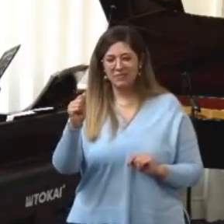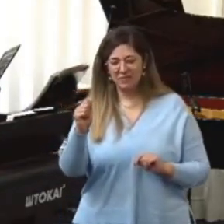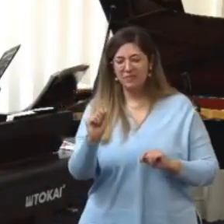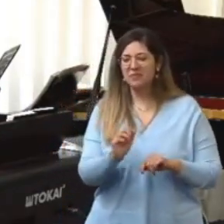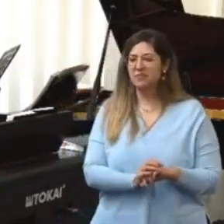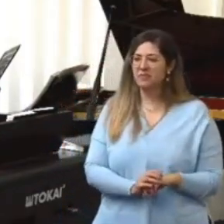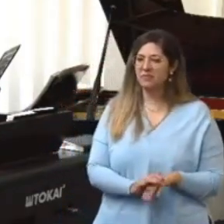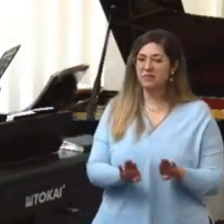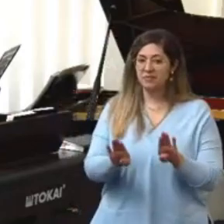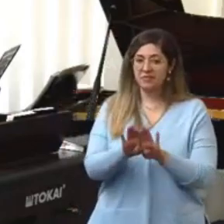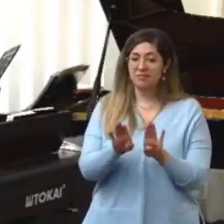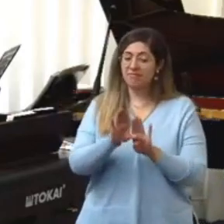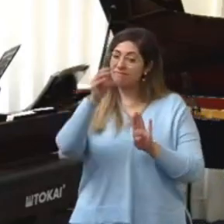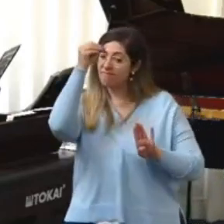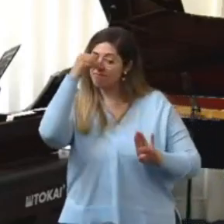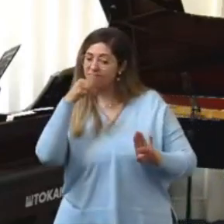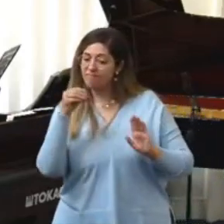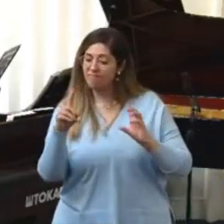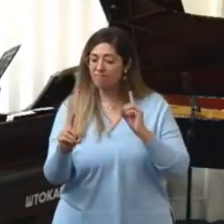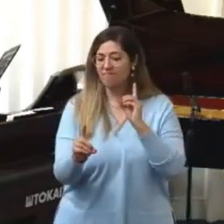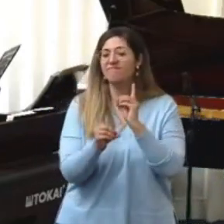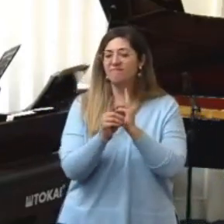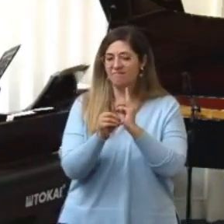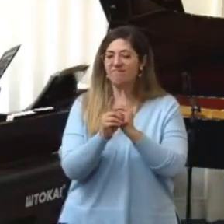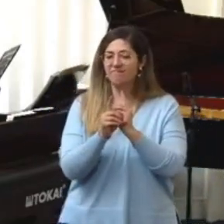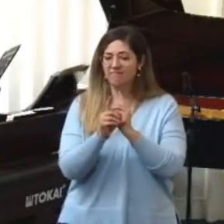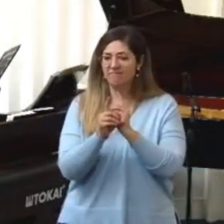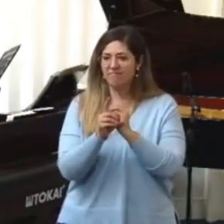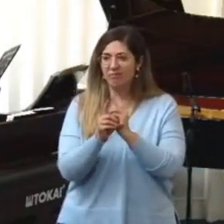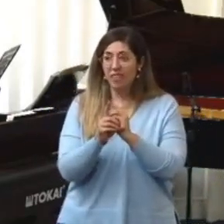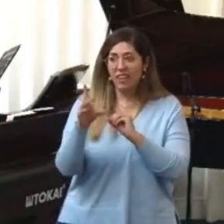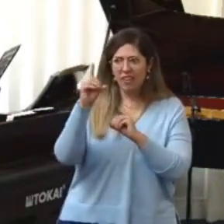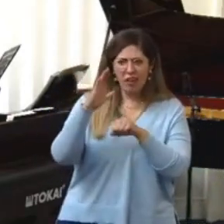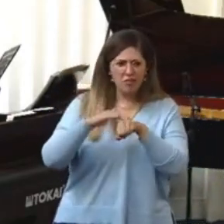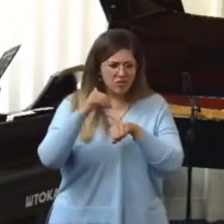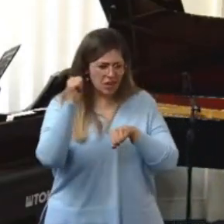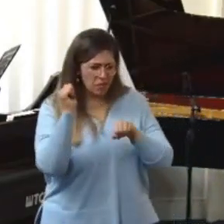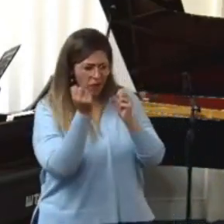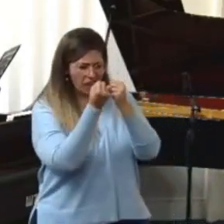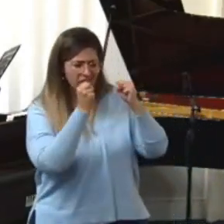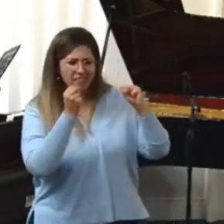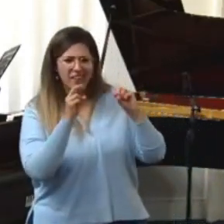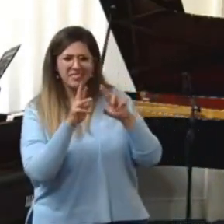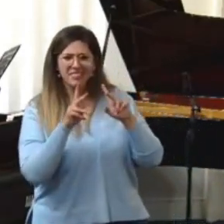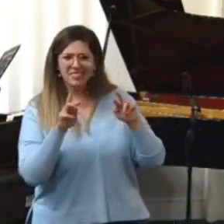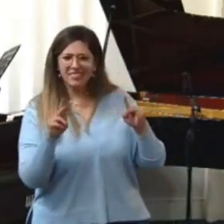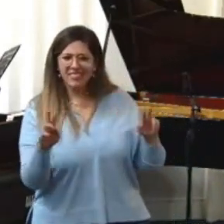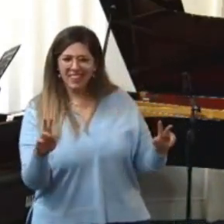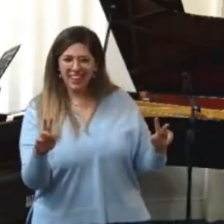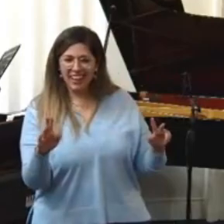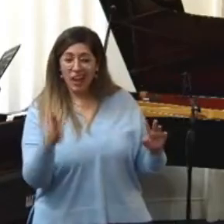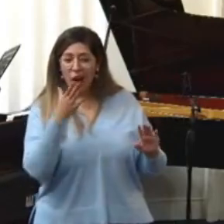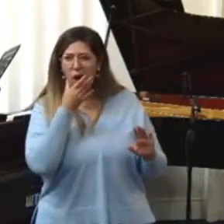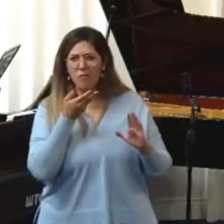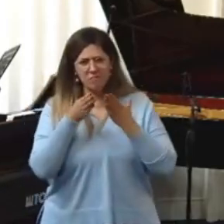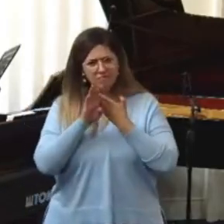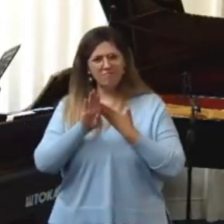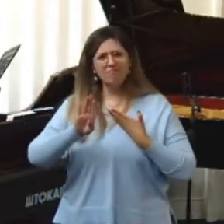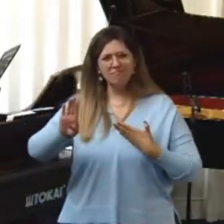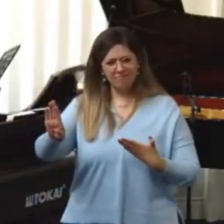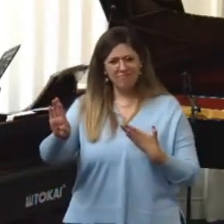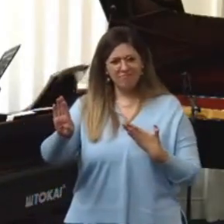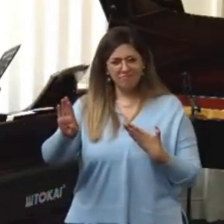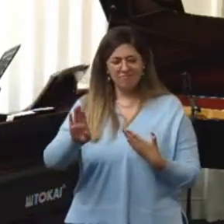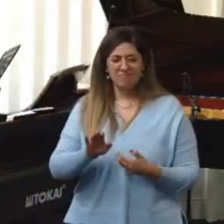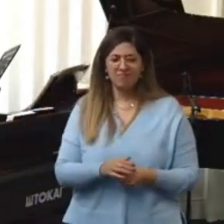fraqueza. Um homem chamado para ser um homem diferente, um homem chamado para ser um homem separado,